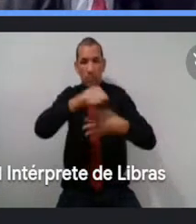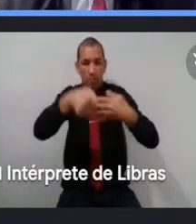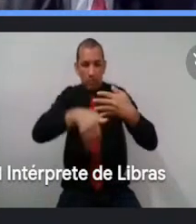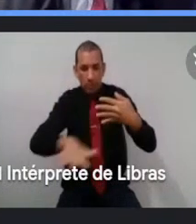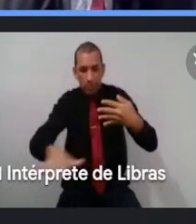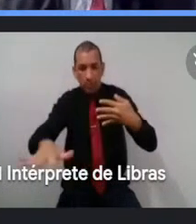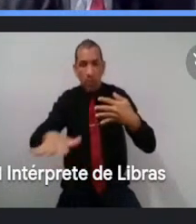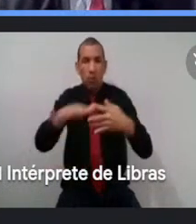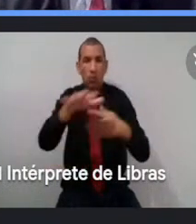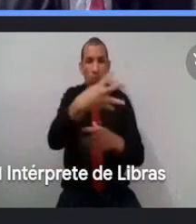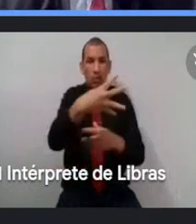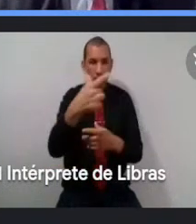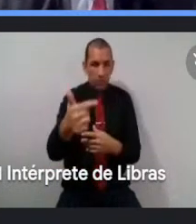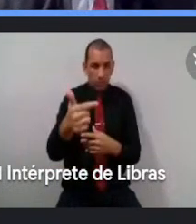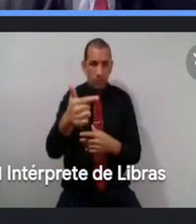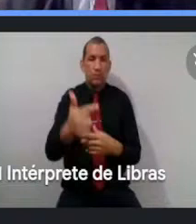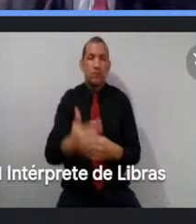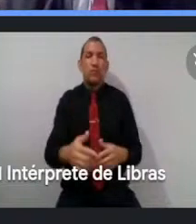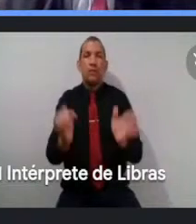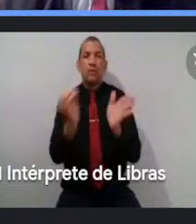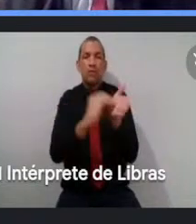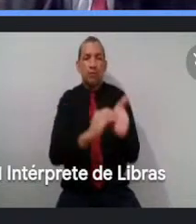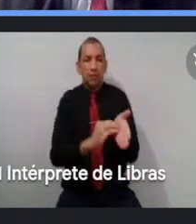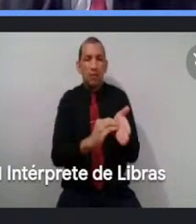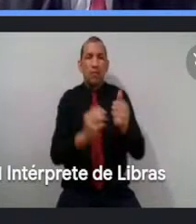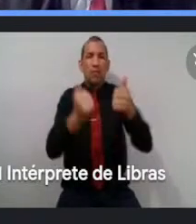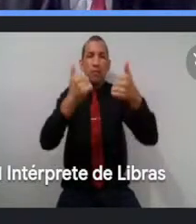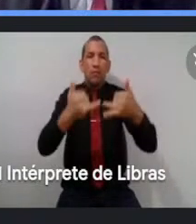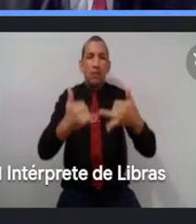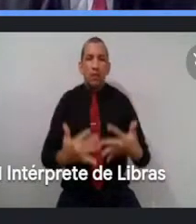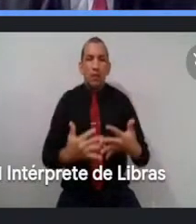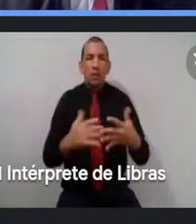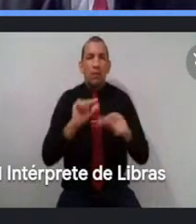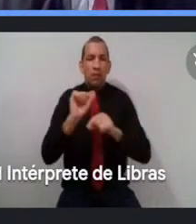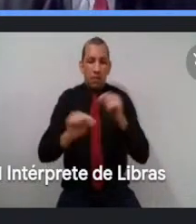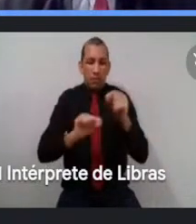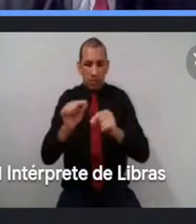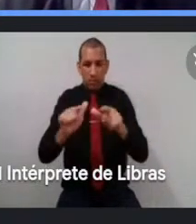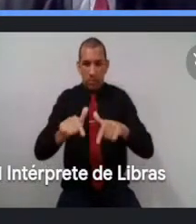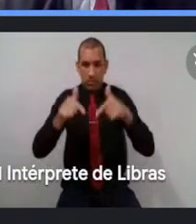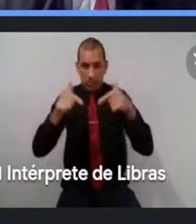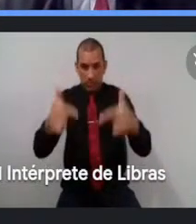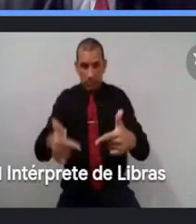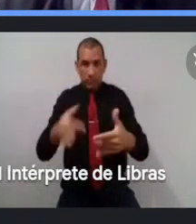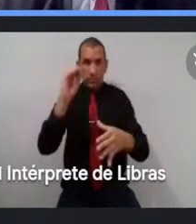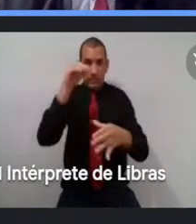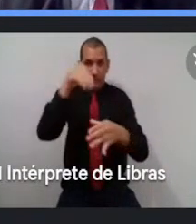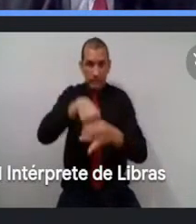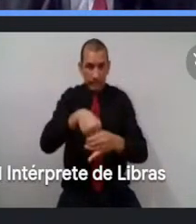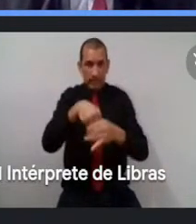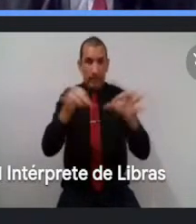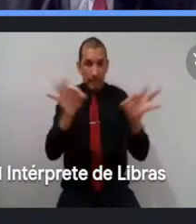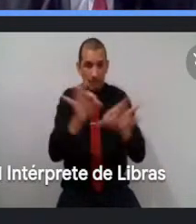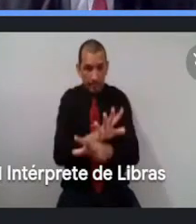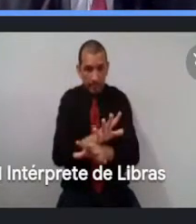Supremo do Tribunal Superior Eleitoral que condiciona a certidão de quitação eleitoral